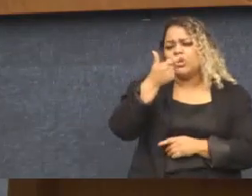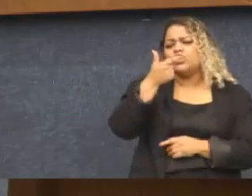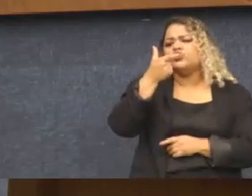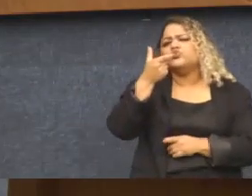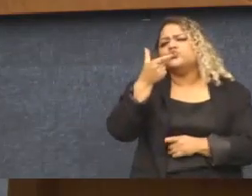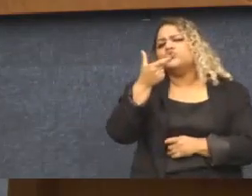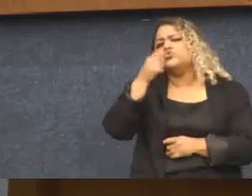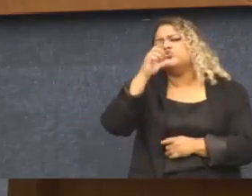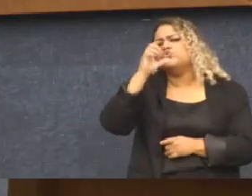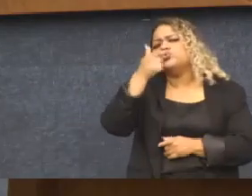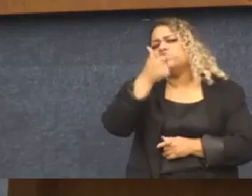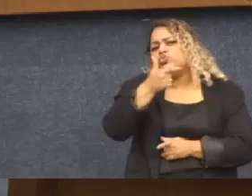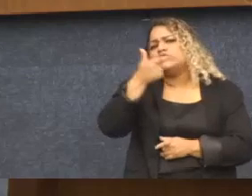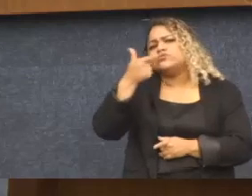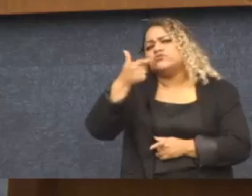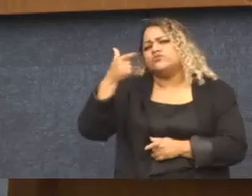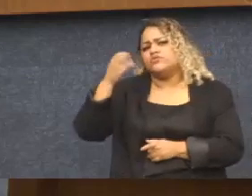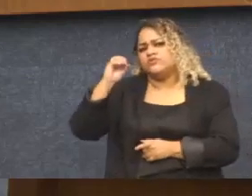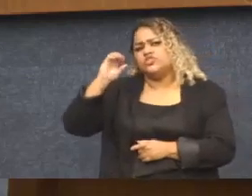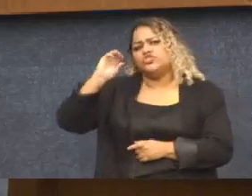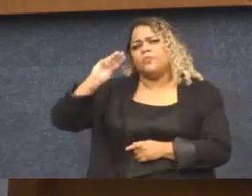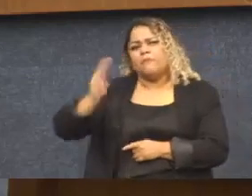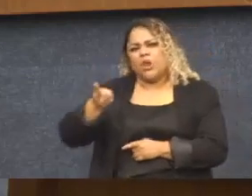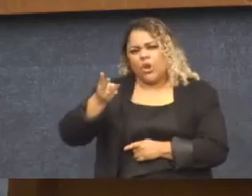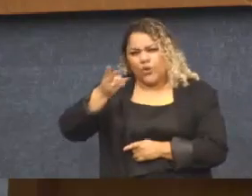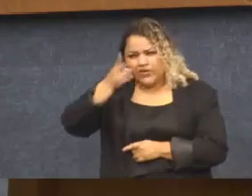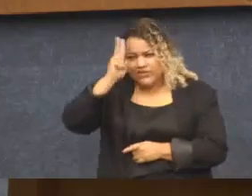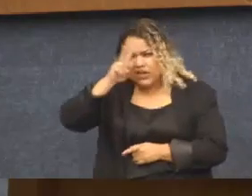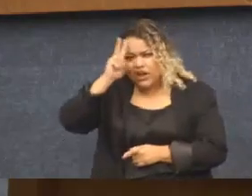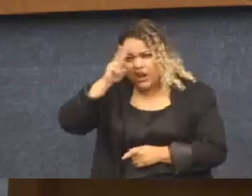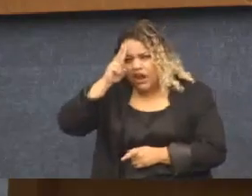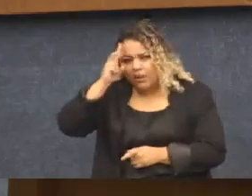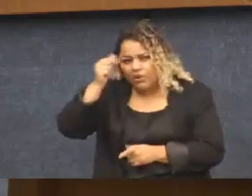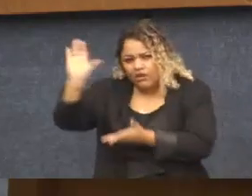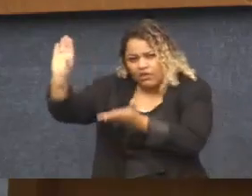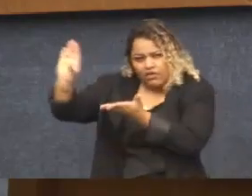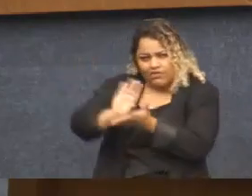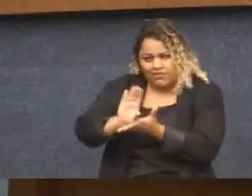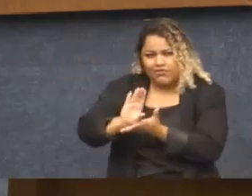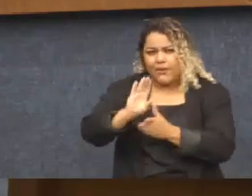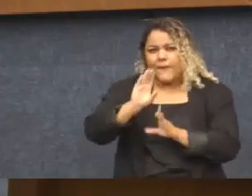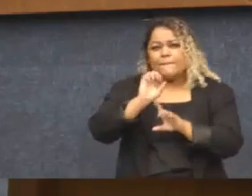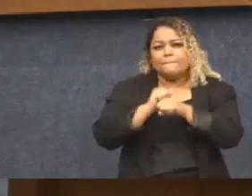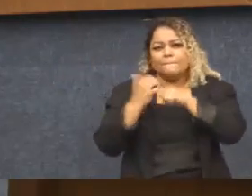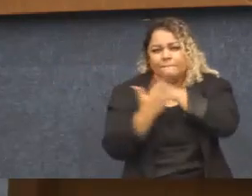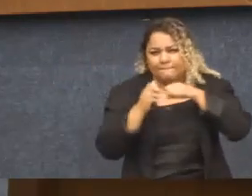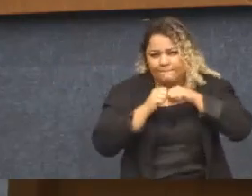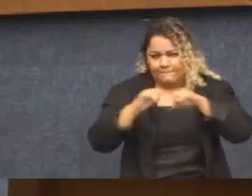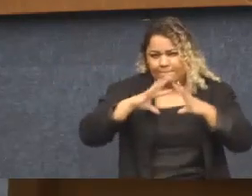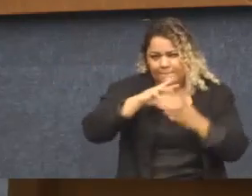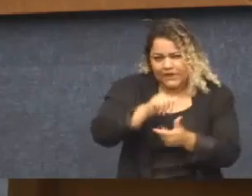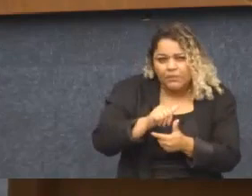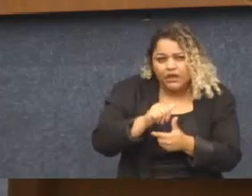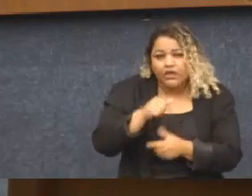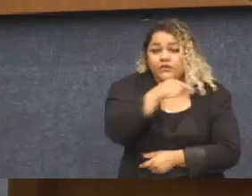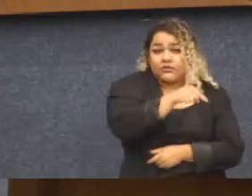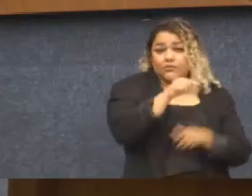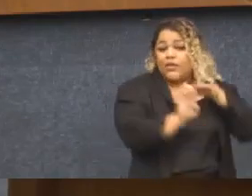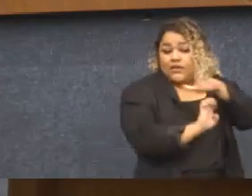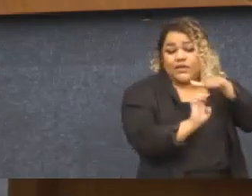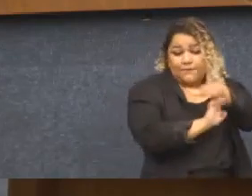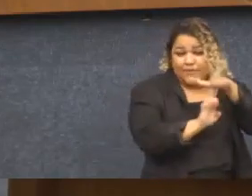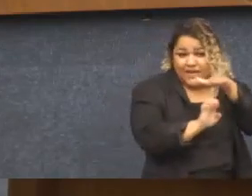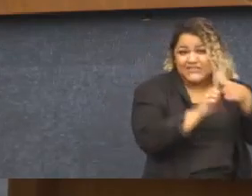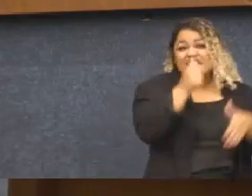reais que foram repassados na pandemia? Essa empresa ficou com 7,5%